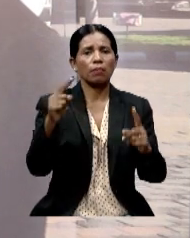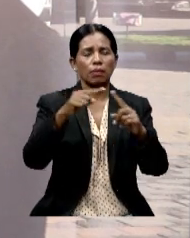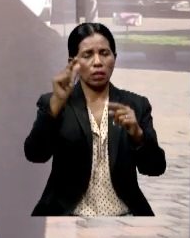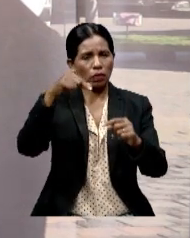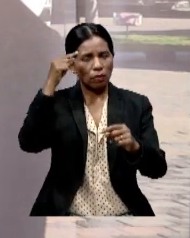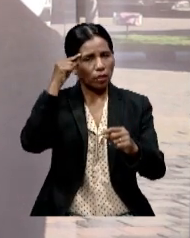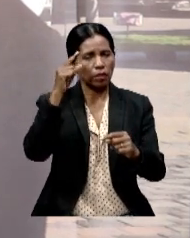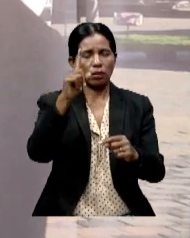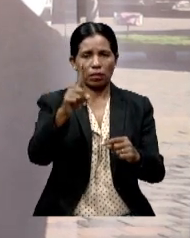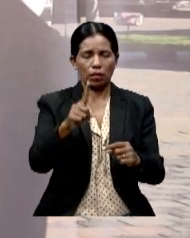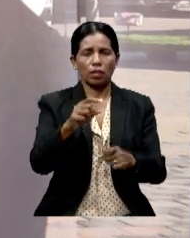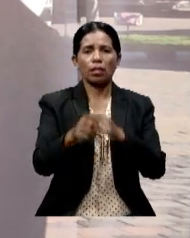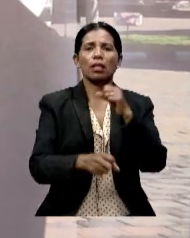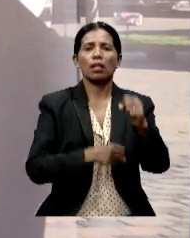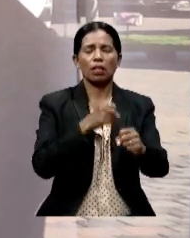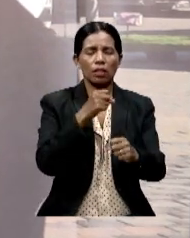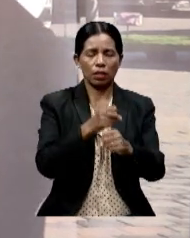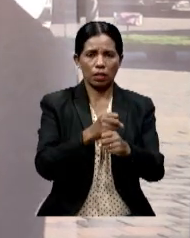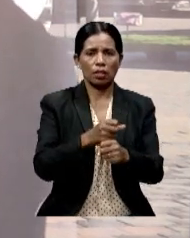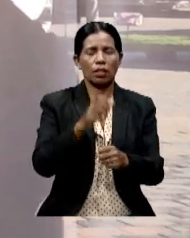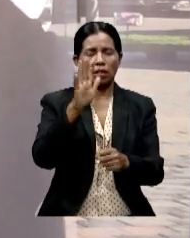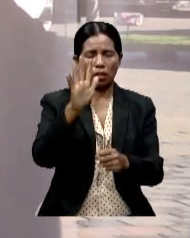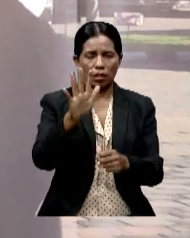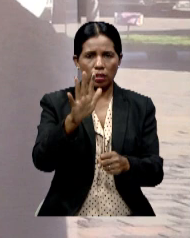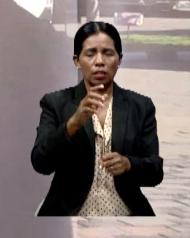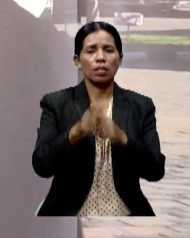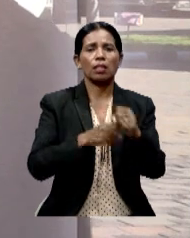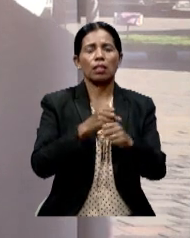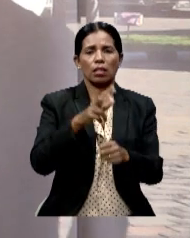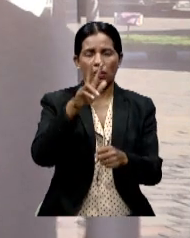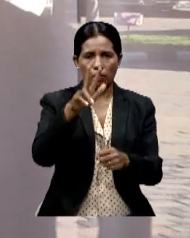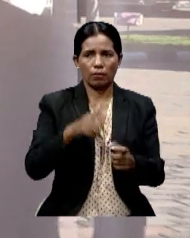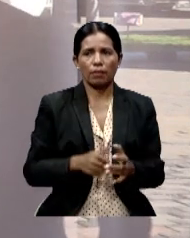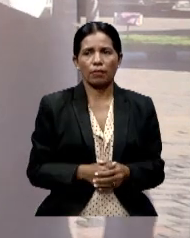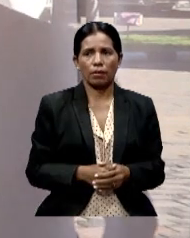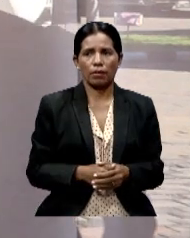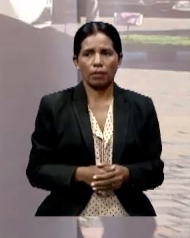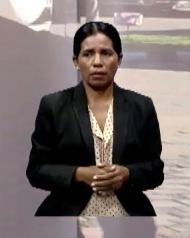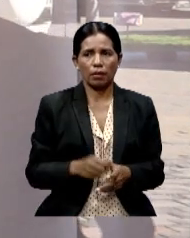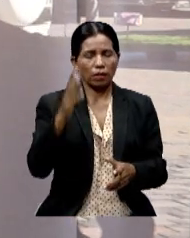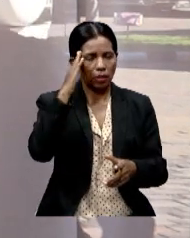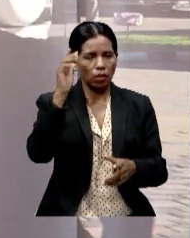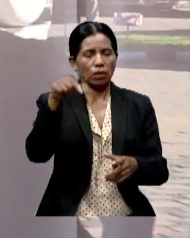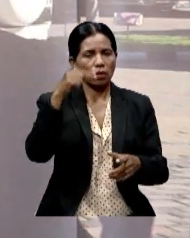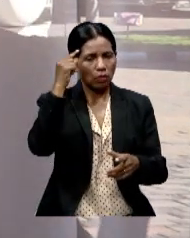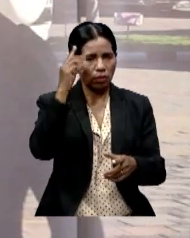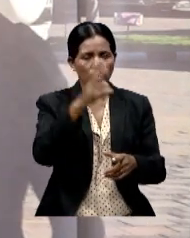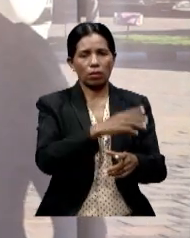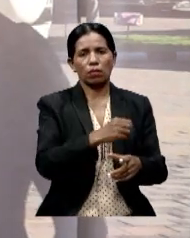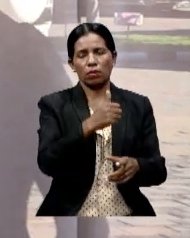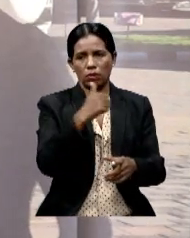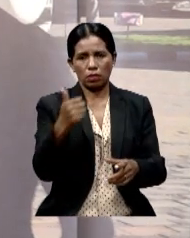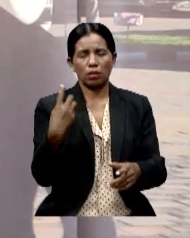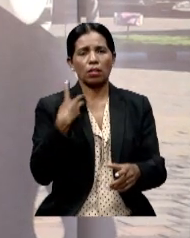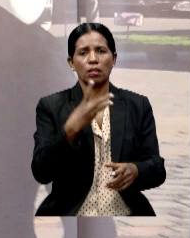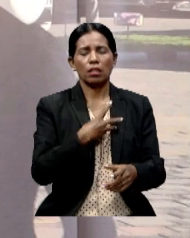ida durante tinan lima tinan tolo e laran be conhecido ali o governo viabilizado e